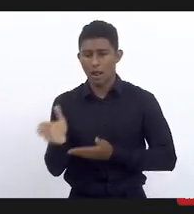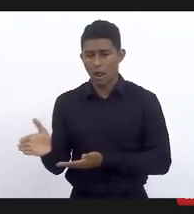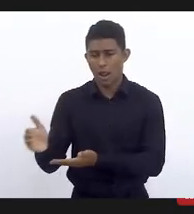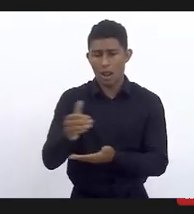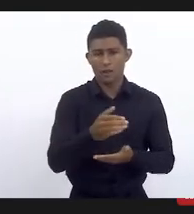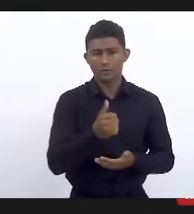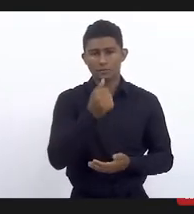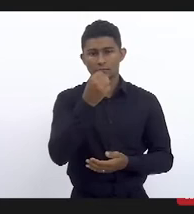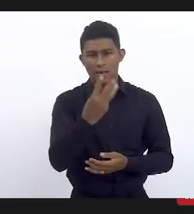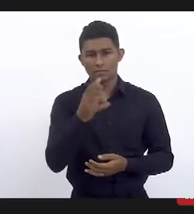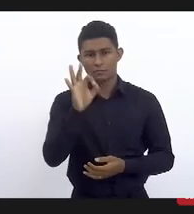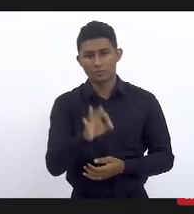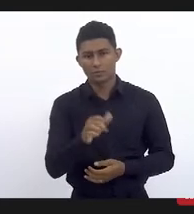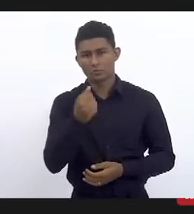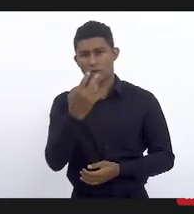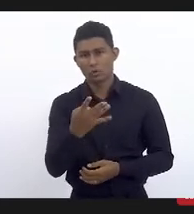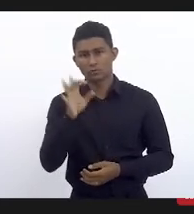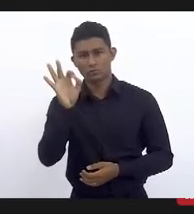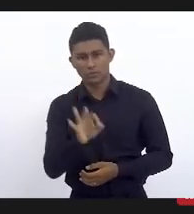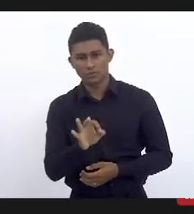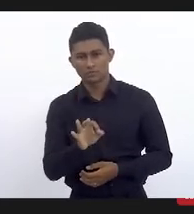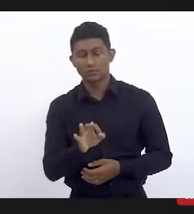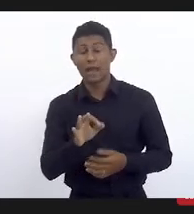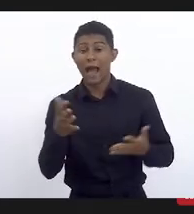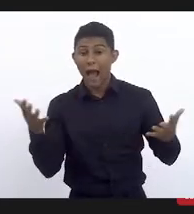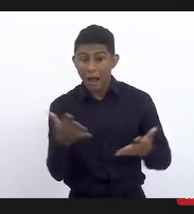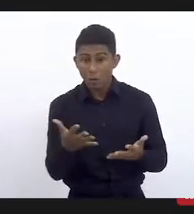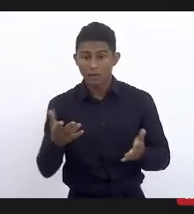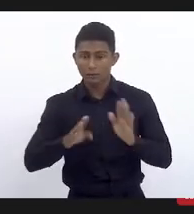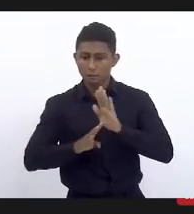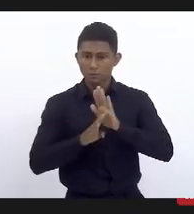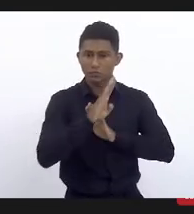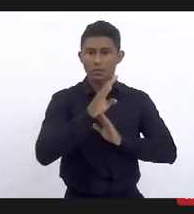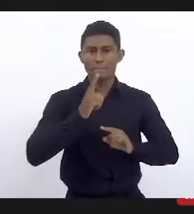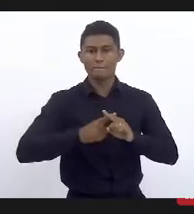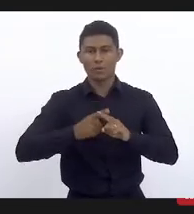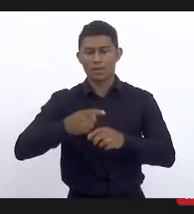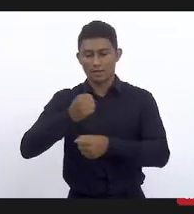Né? Está crescendo agora porque caiu muito em 2020.